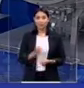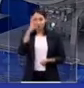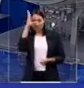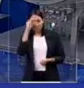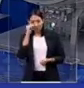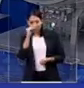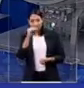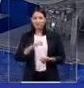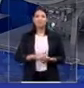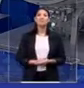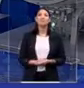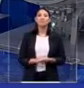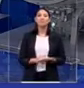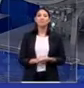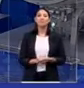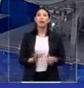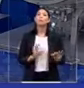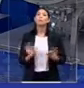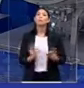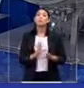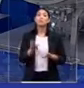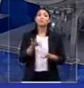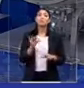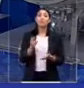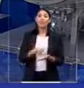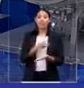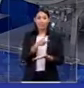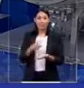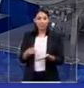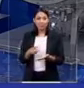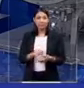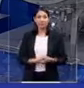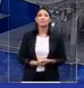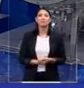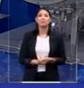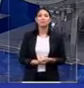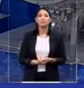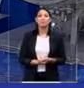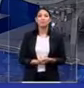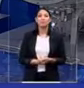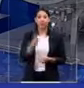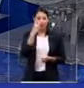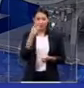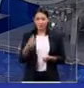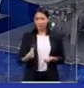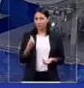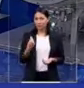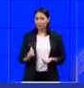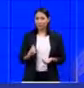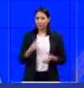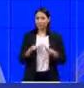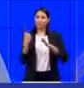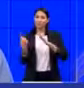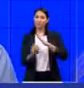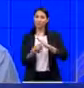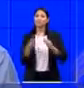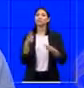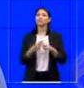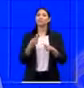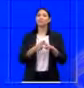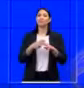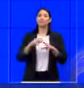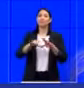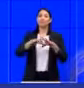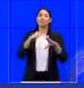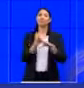Boa noite, pessoal. Estão preparados para o sorteio da Quina? Estamos no ar, ao vivo, nos perfis da Caixa, no Facebook,